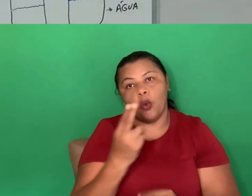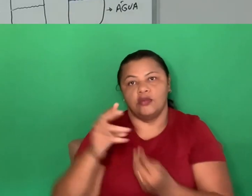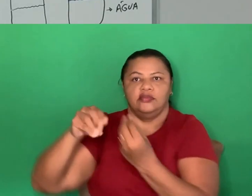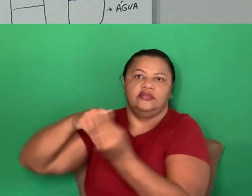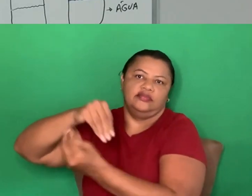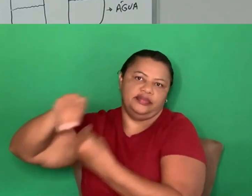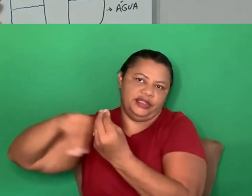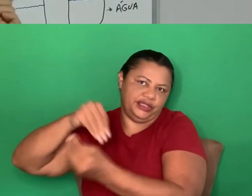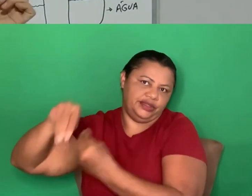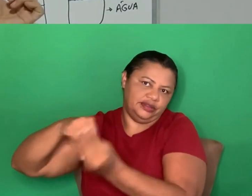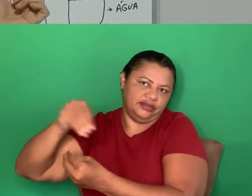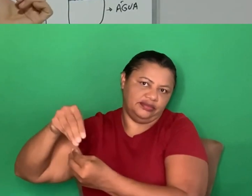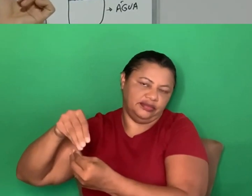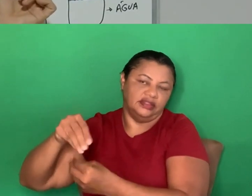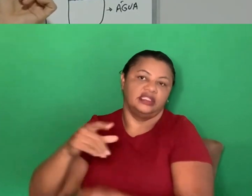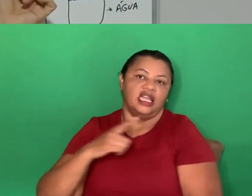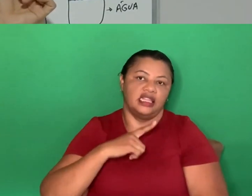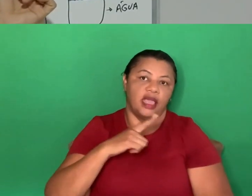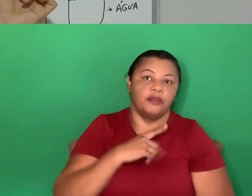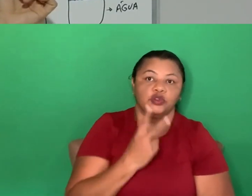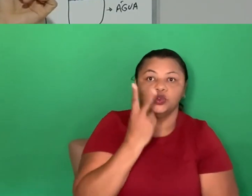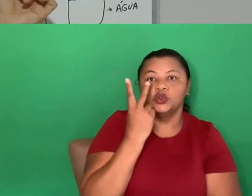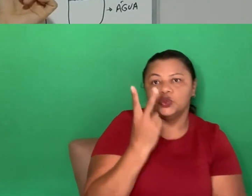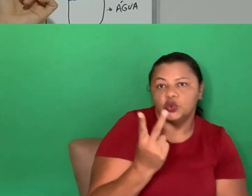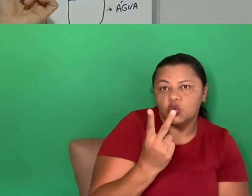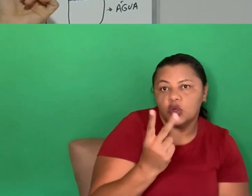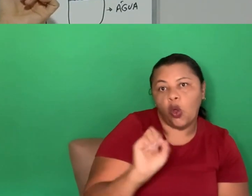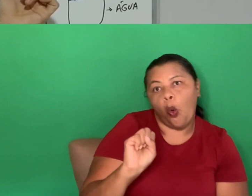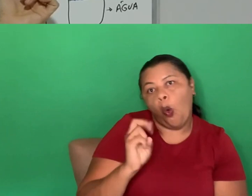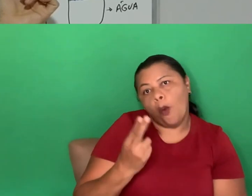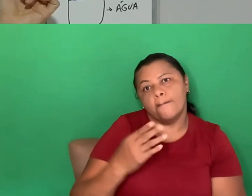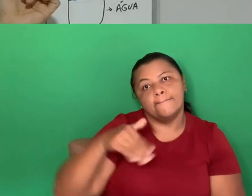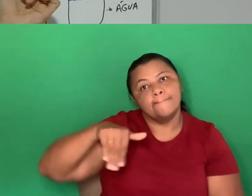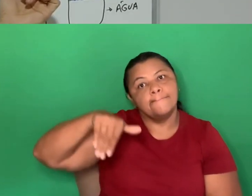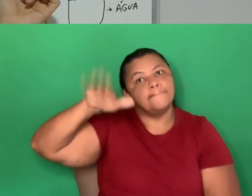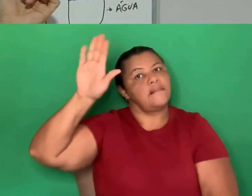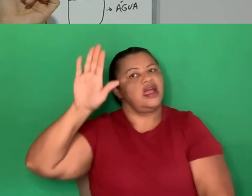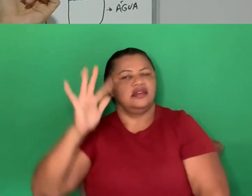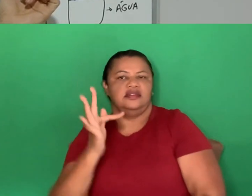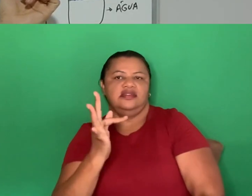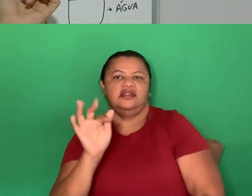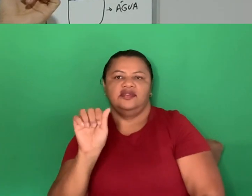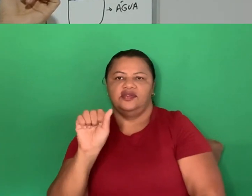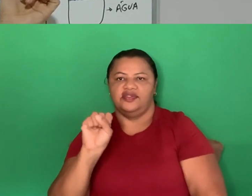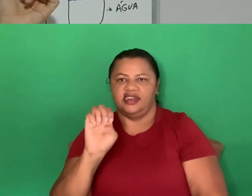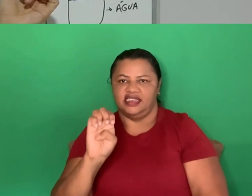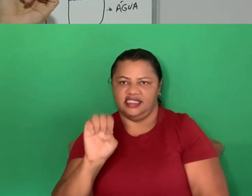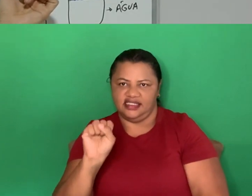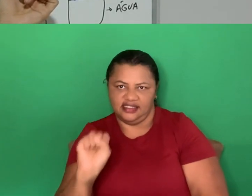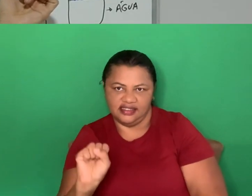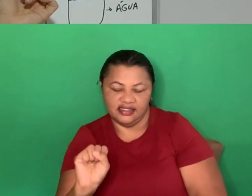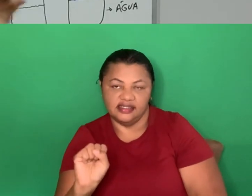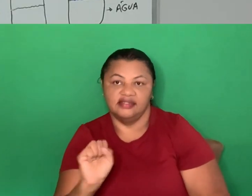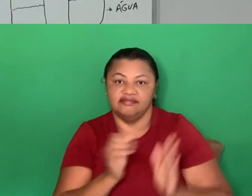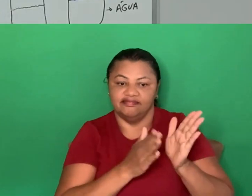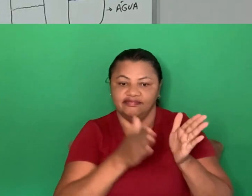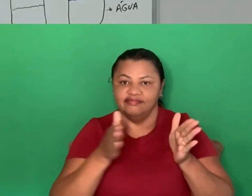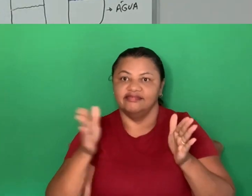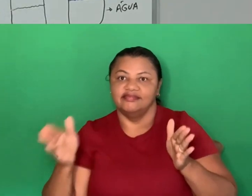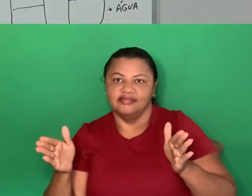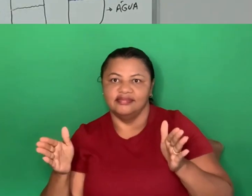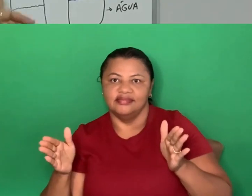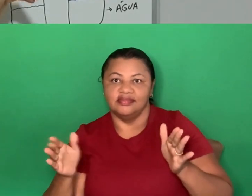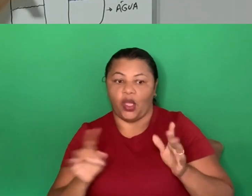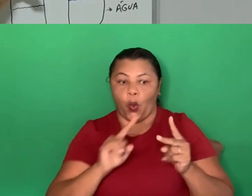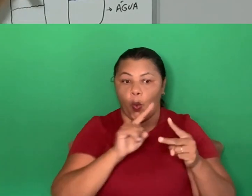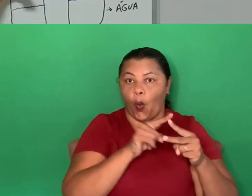melhor. Vejam só. Aqui eu tenho, nesse desenhinho, água. Água no estado líquido. É somente